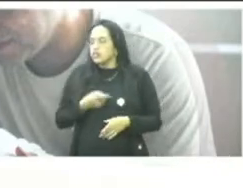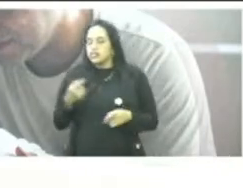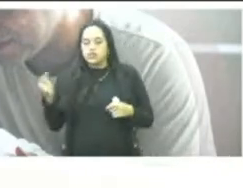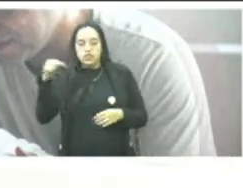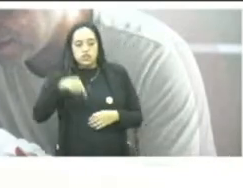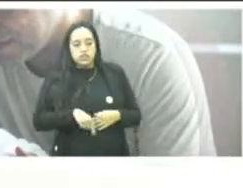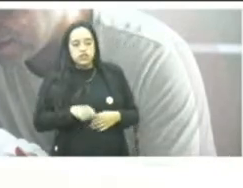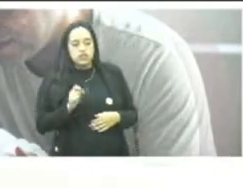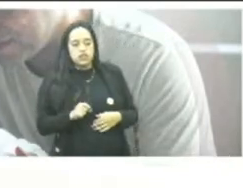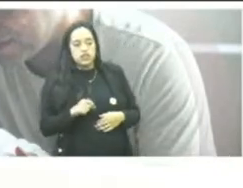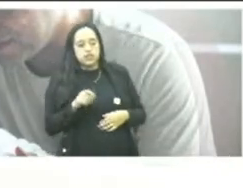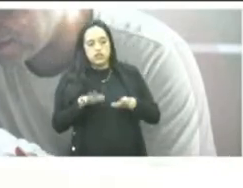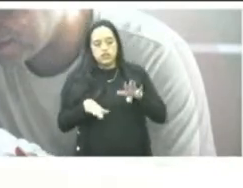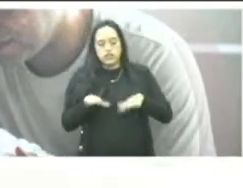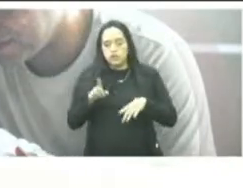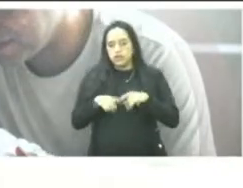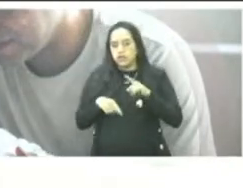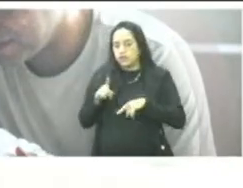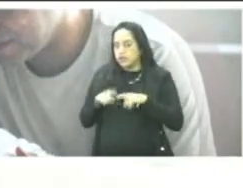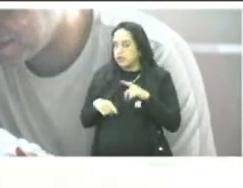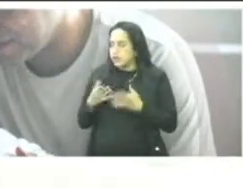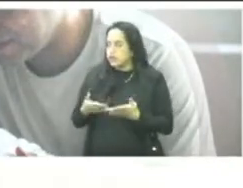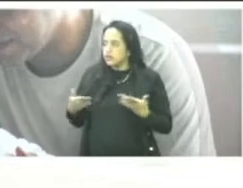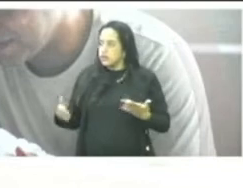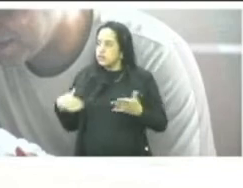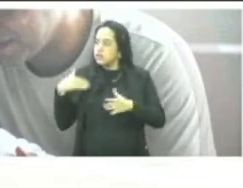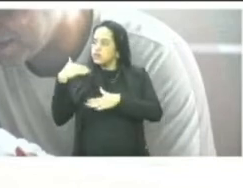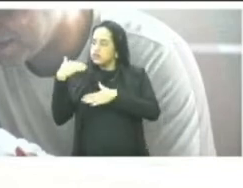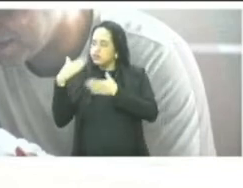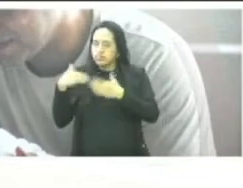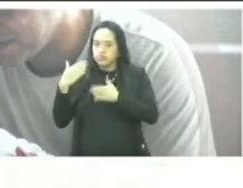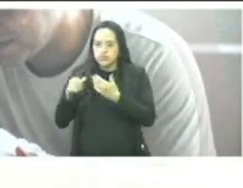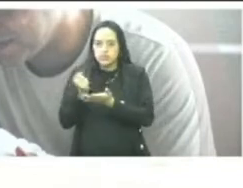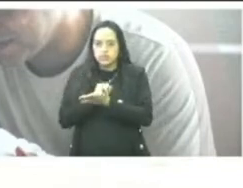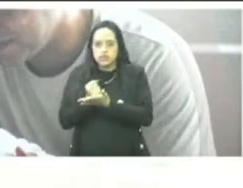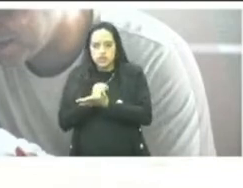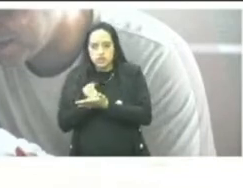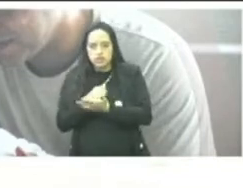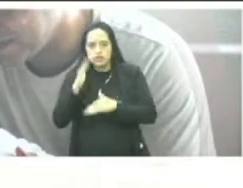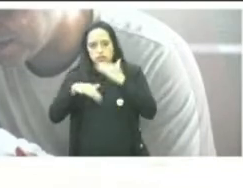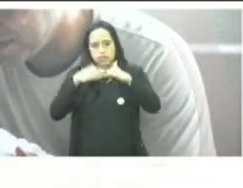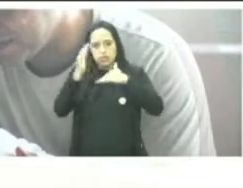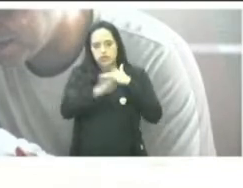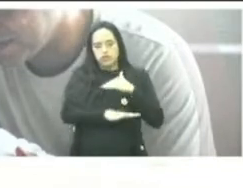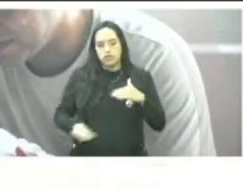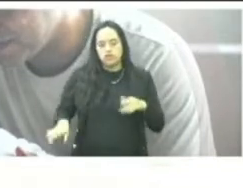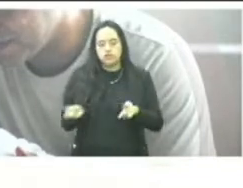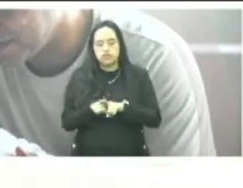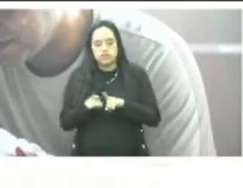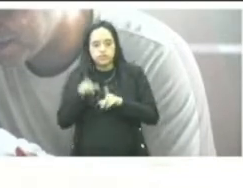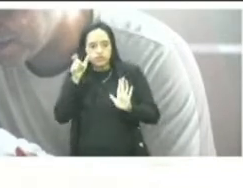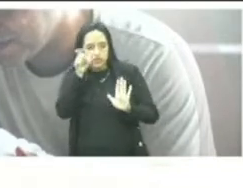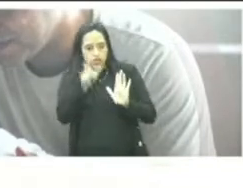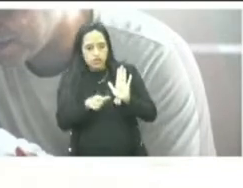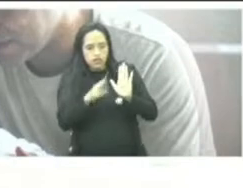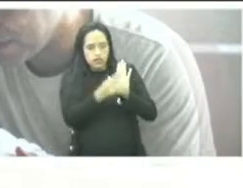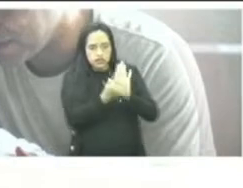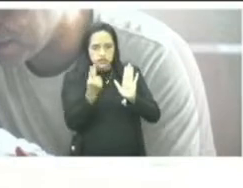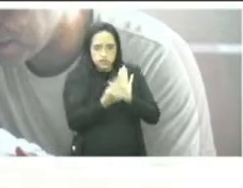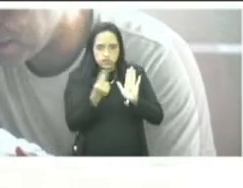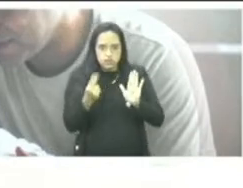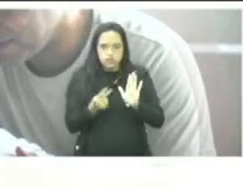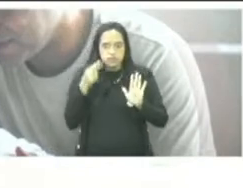algumas ferramentas, né, para esse processo de monitoramento do desenvolvimento da criança, identificação precoce de